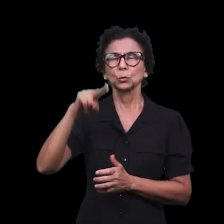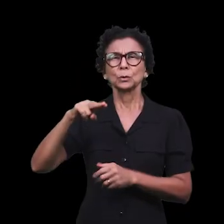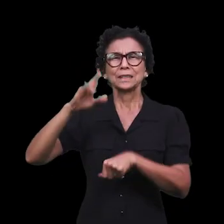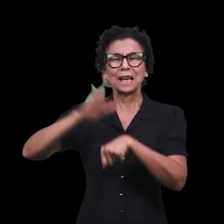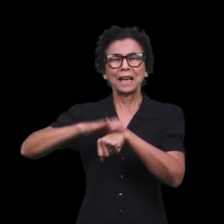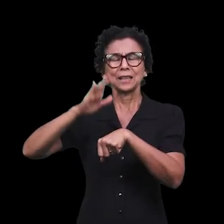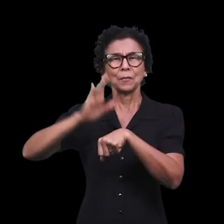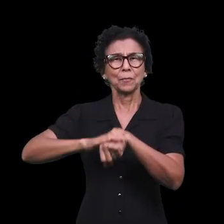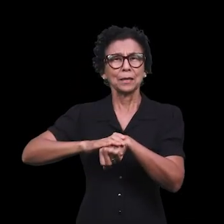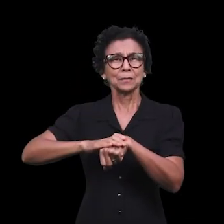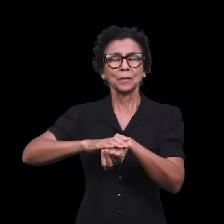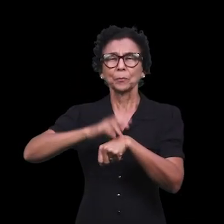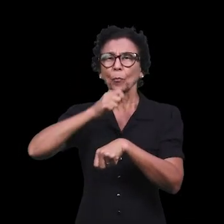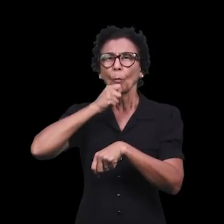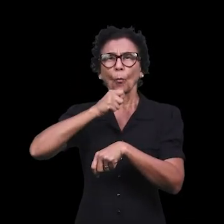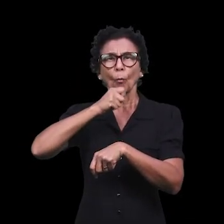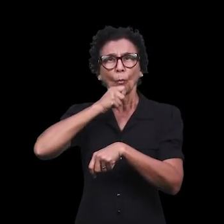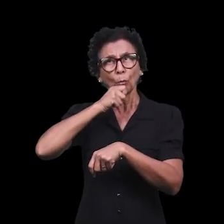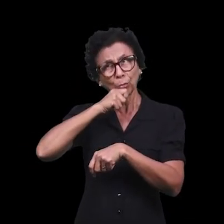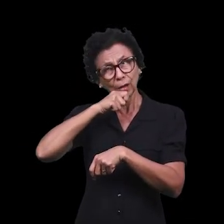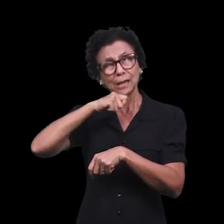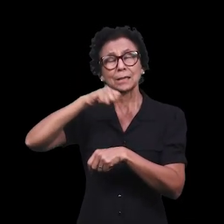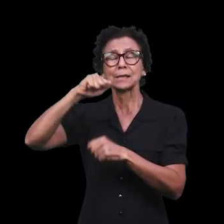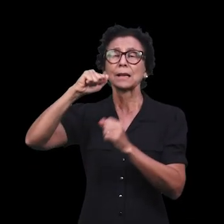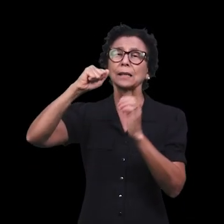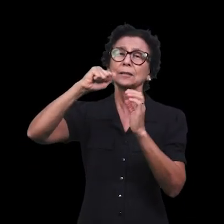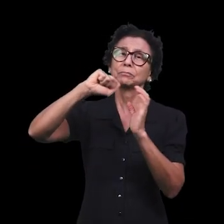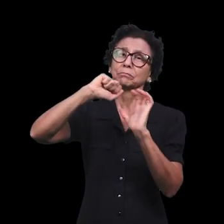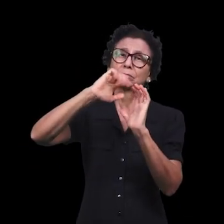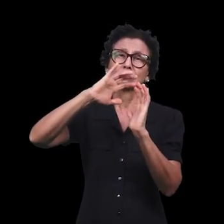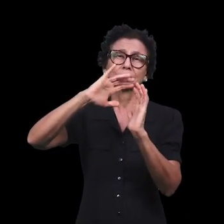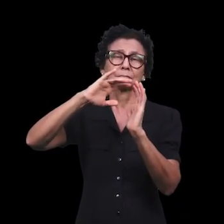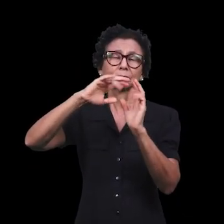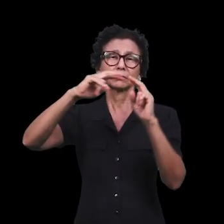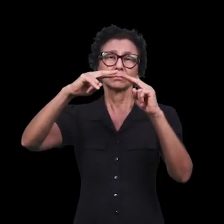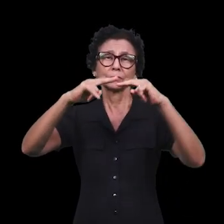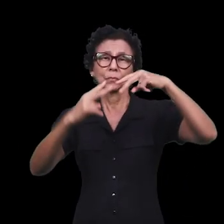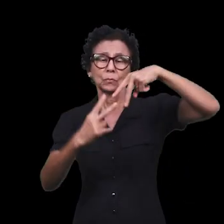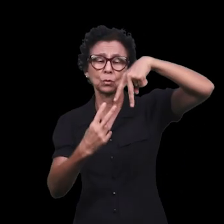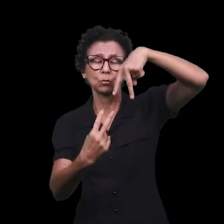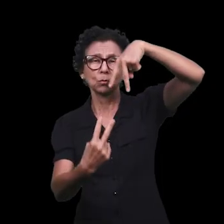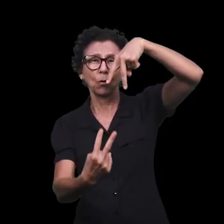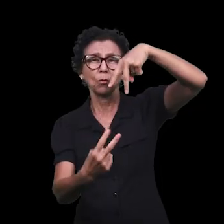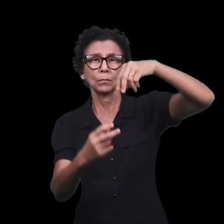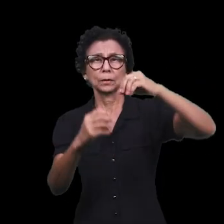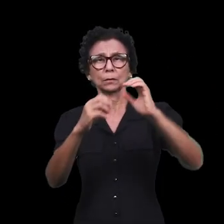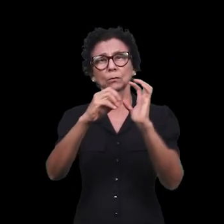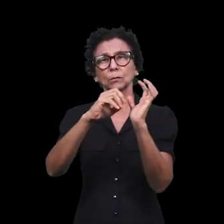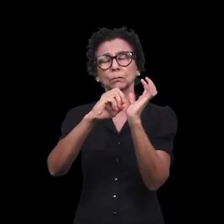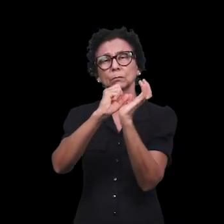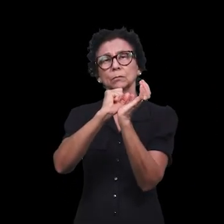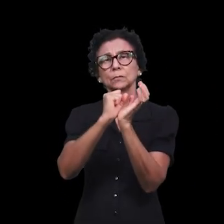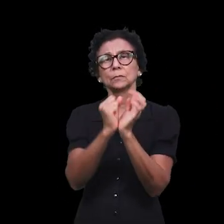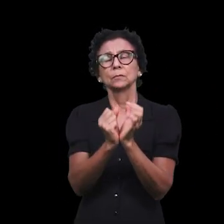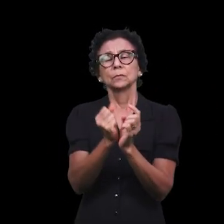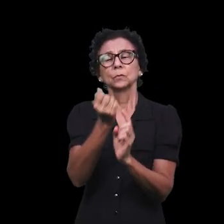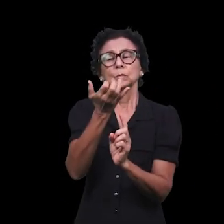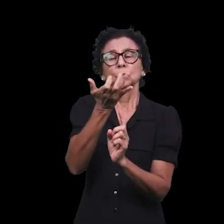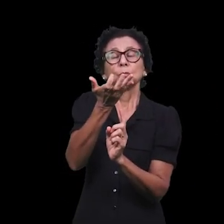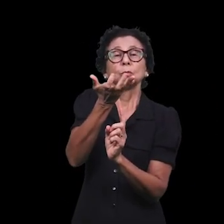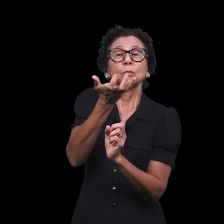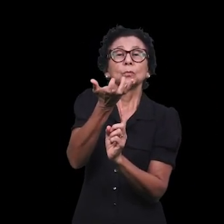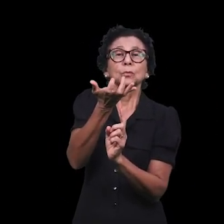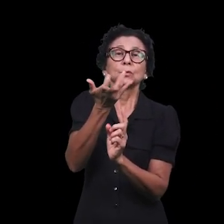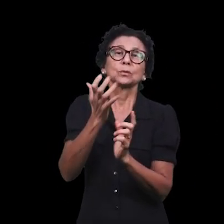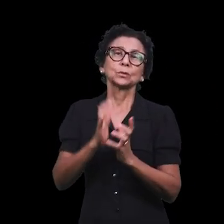luz não pode gerar sombra de si própria, ela tem que bater no material para que ela gere a sombra. Isso também está na palavra.